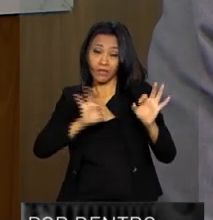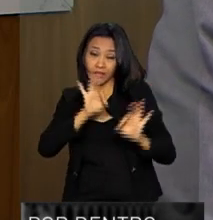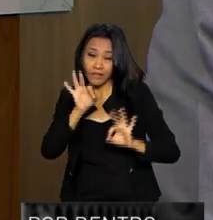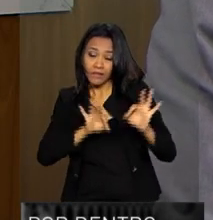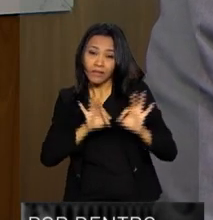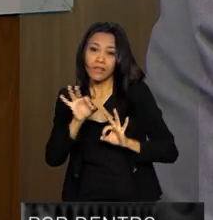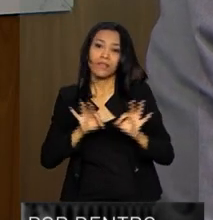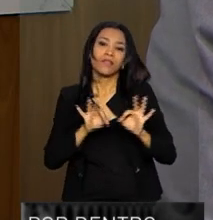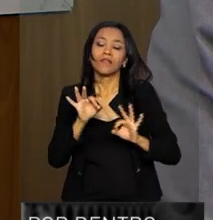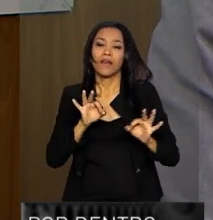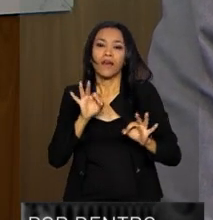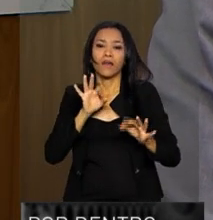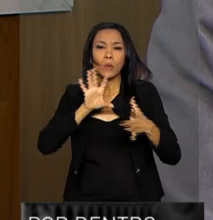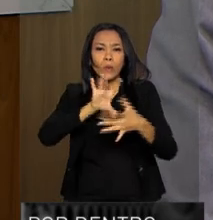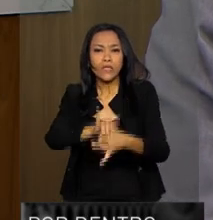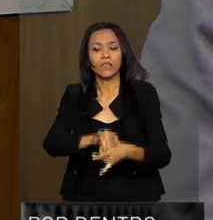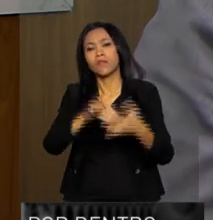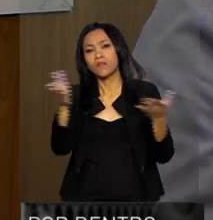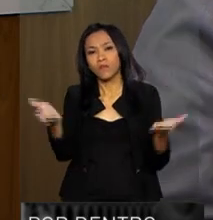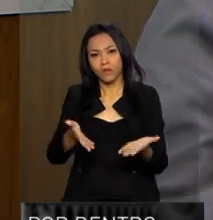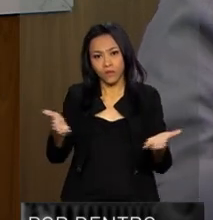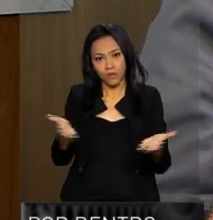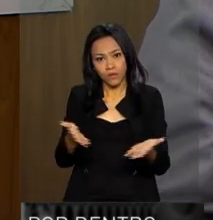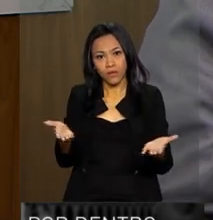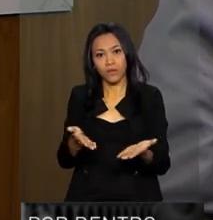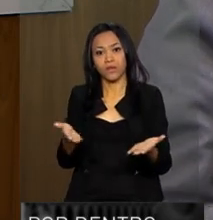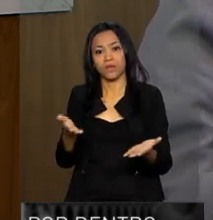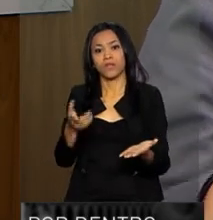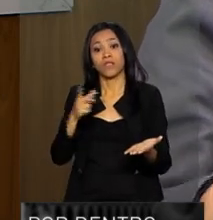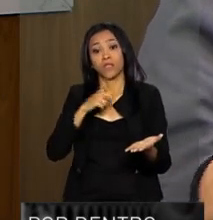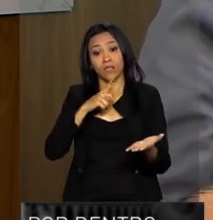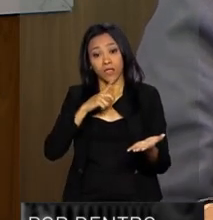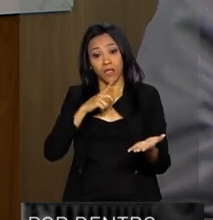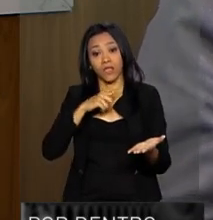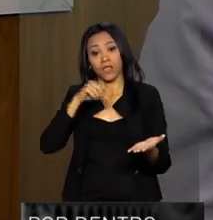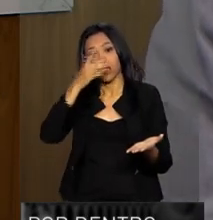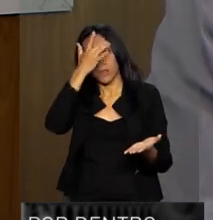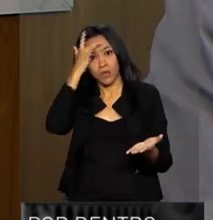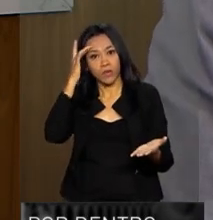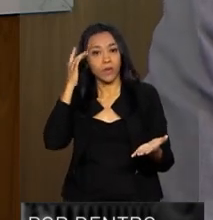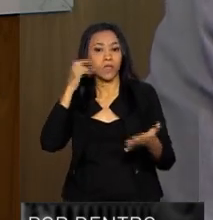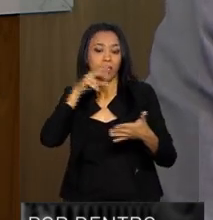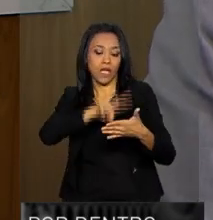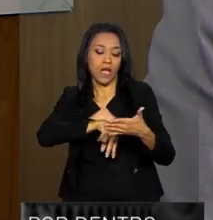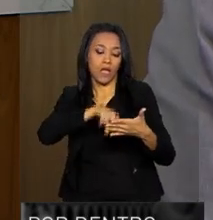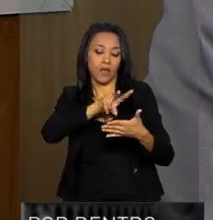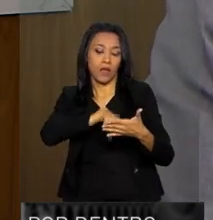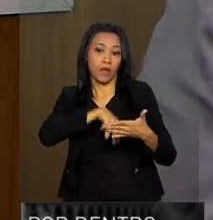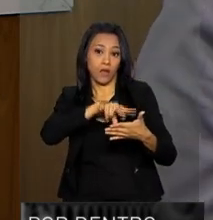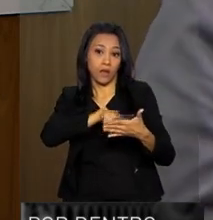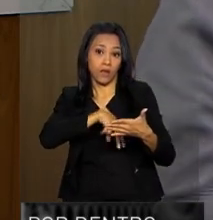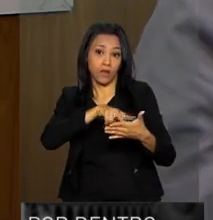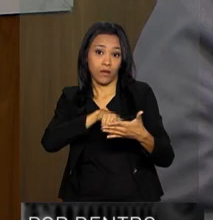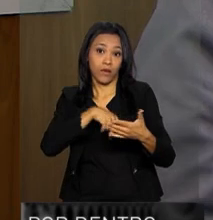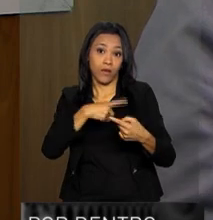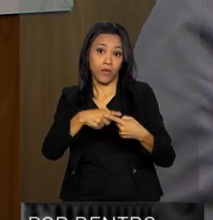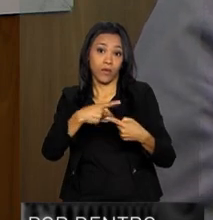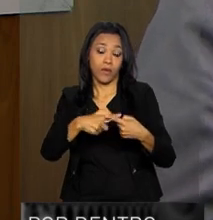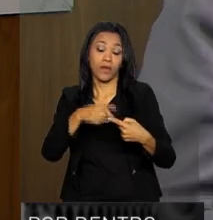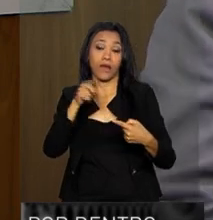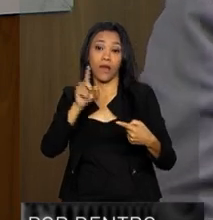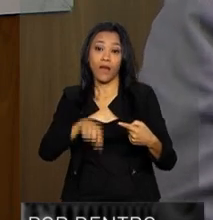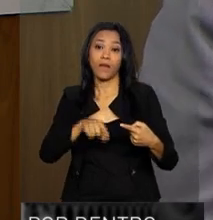é uma biblioteca que tenha aqueles chamados e riders nem os leitores eletrônicos de livros porque por meio